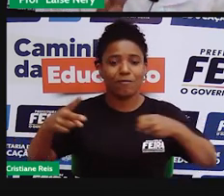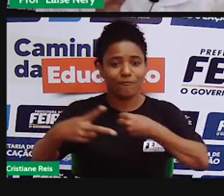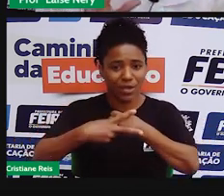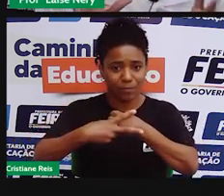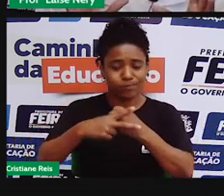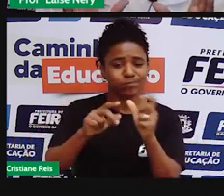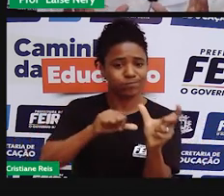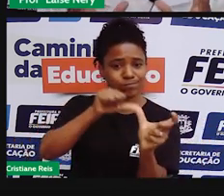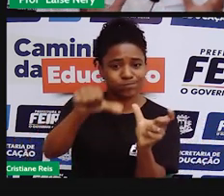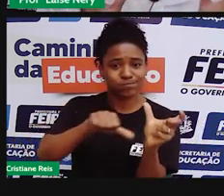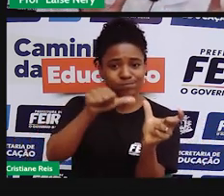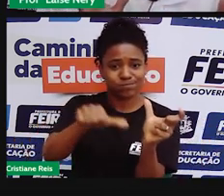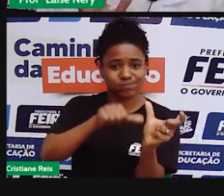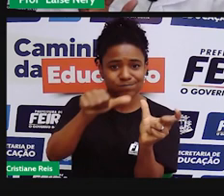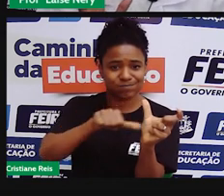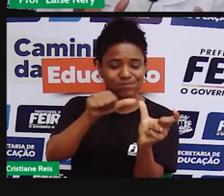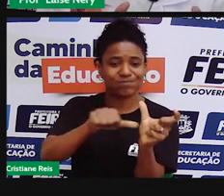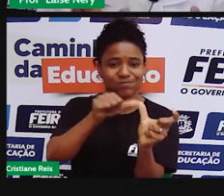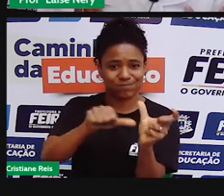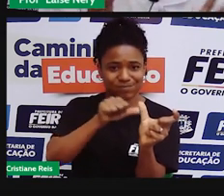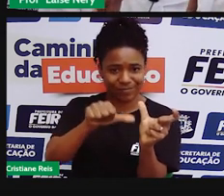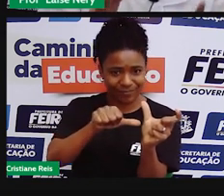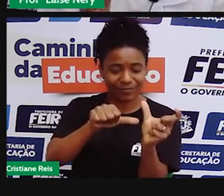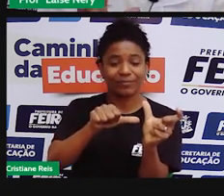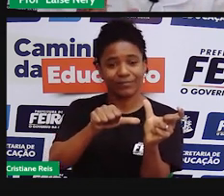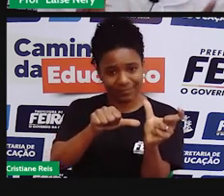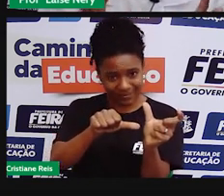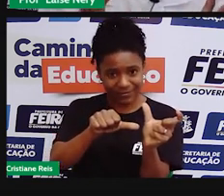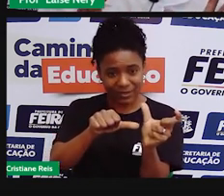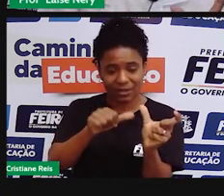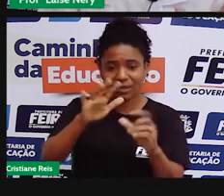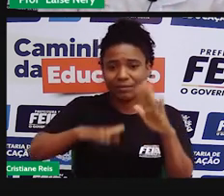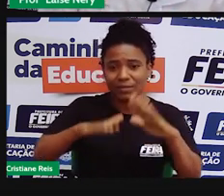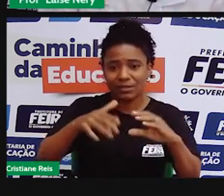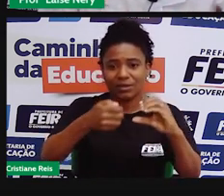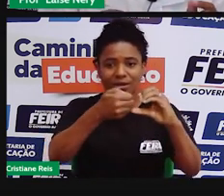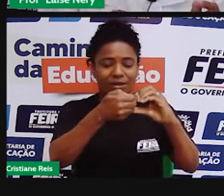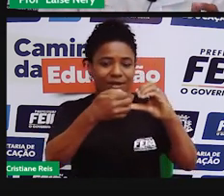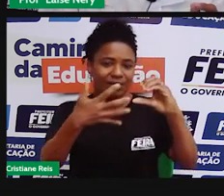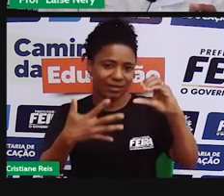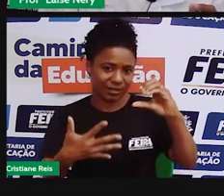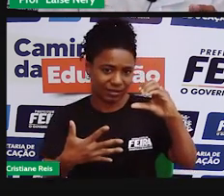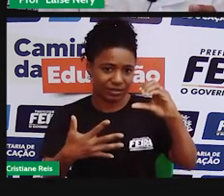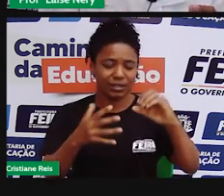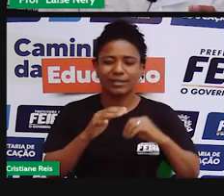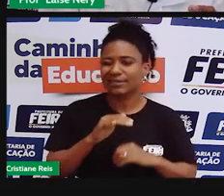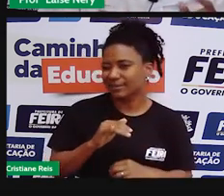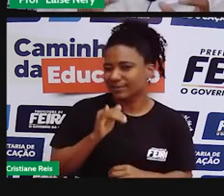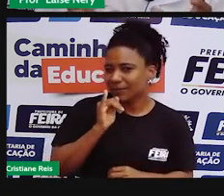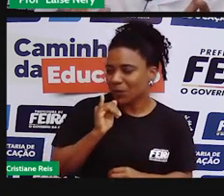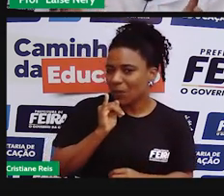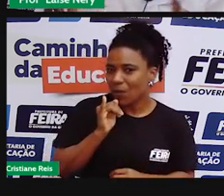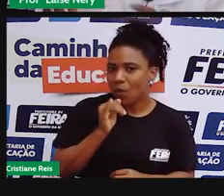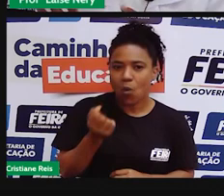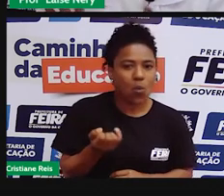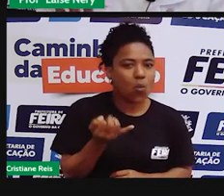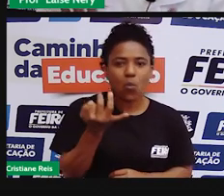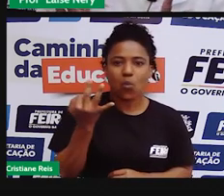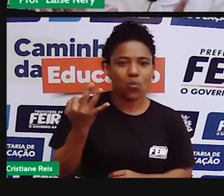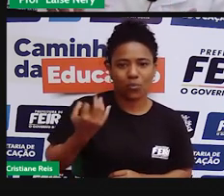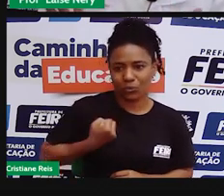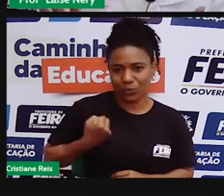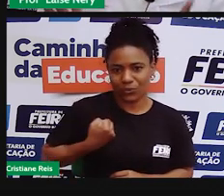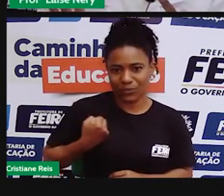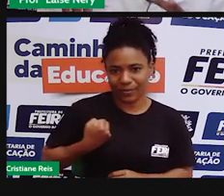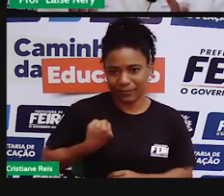de acordo com algumas características de acordo com o número por exemplo E se a gente